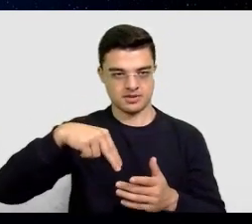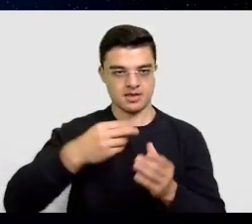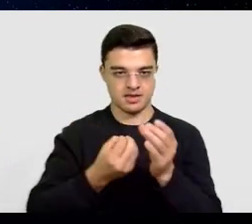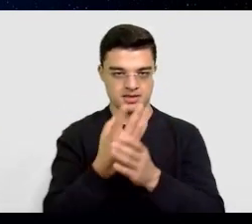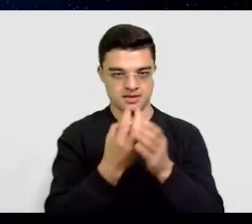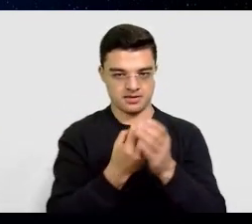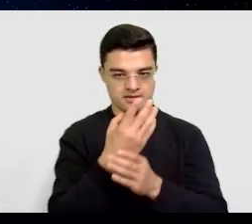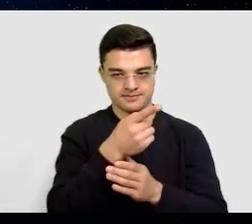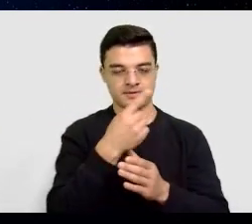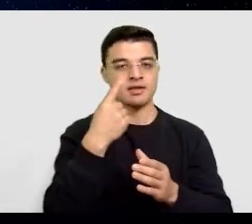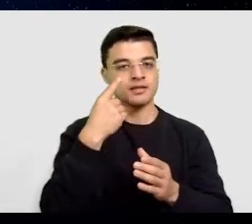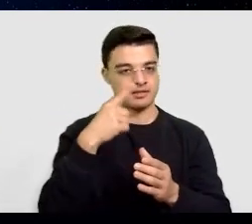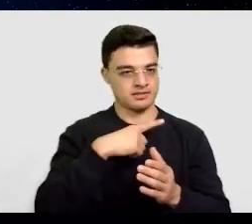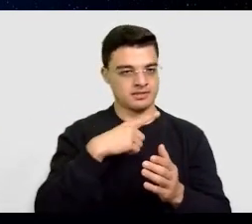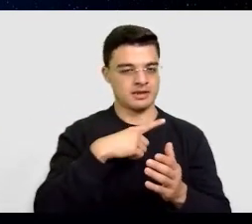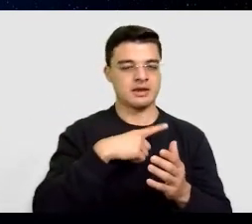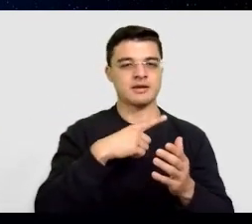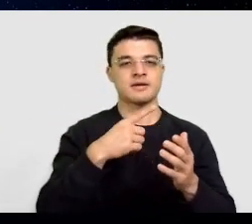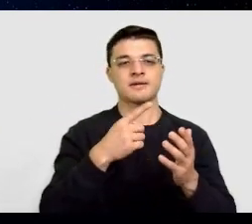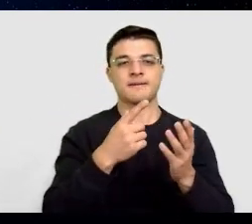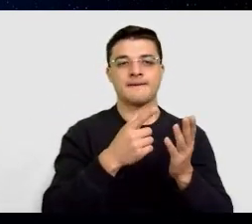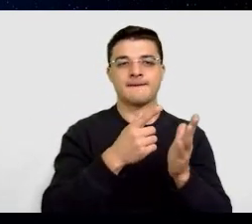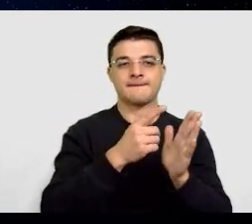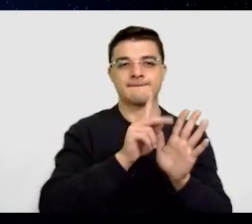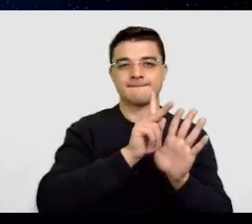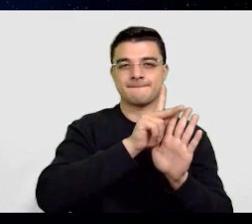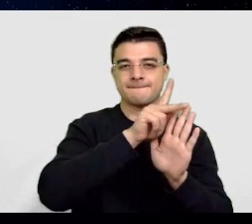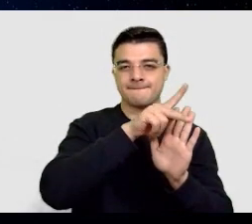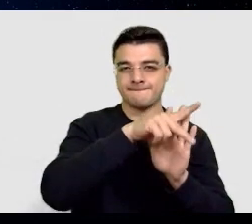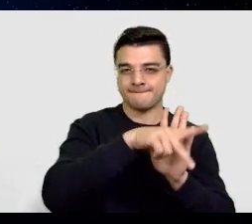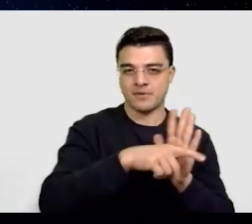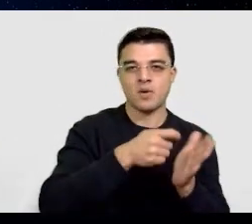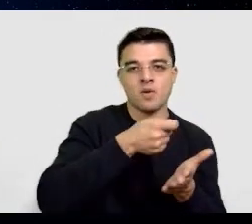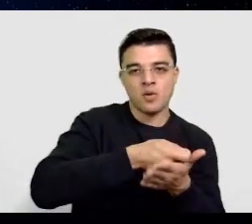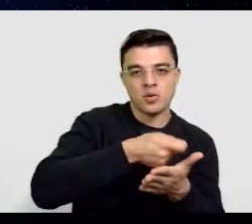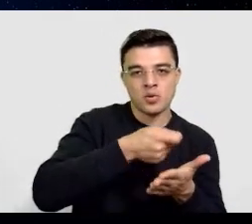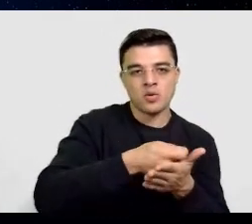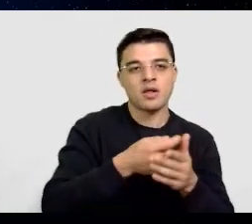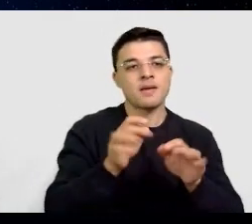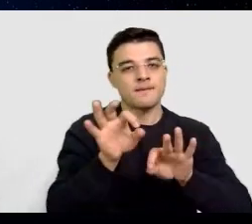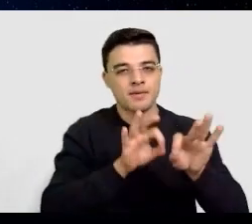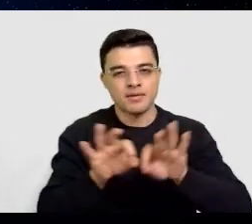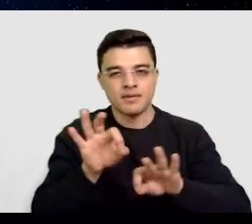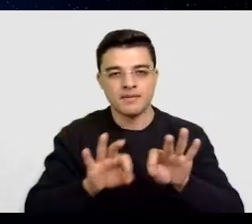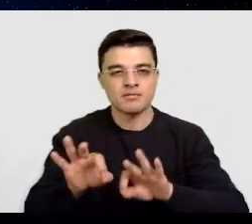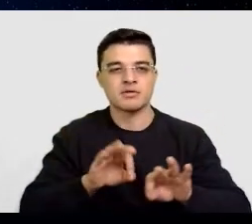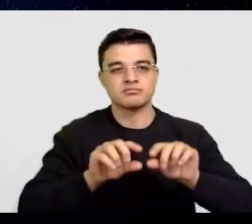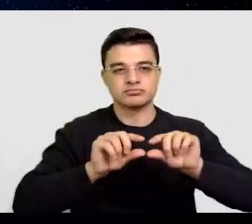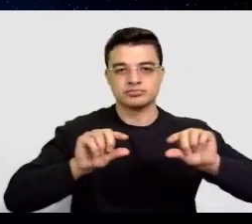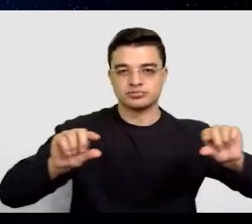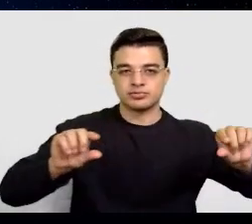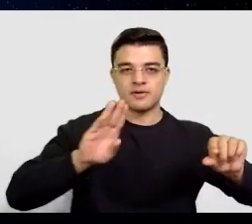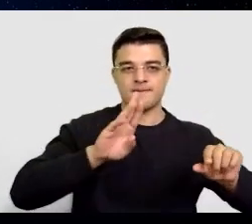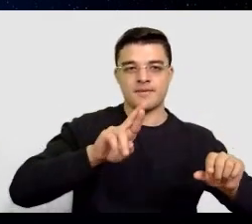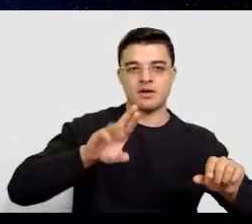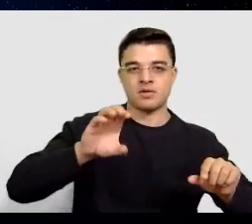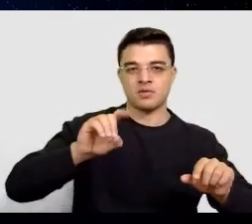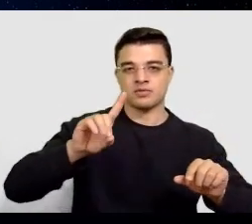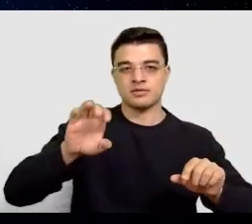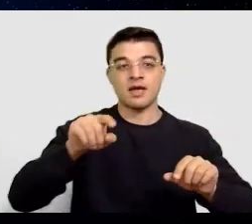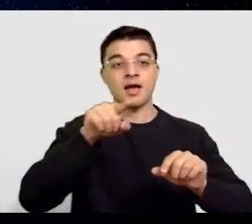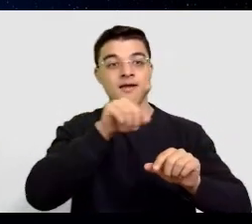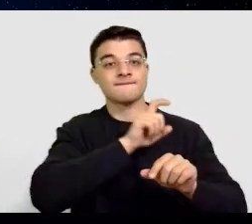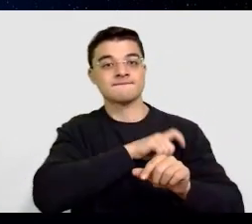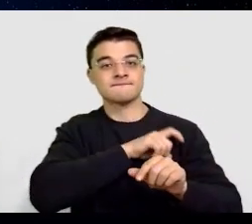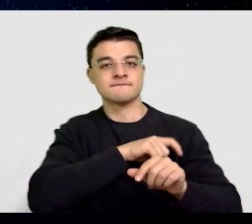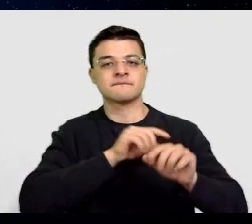são obrigatórios, né, na elaboração do BR Code. E a gente tem aqui como definir o intruder, que nada mais é uma